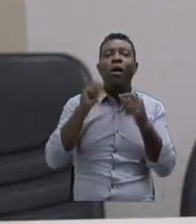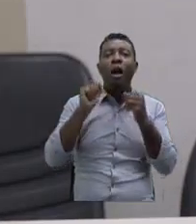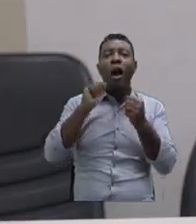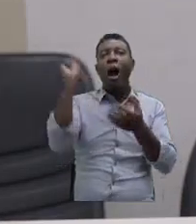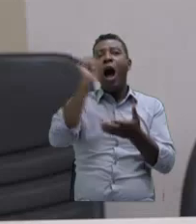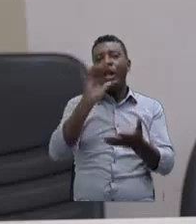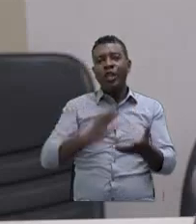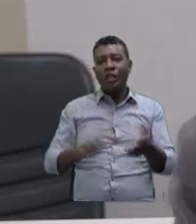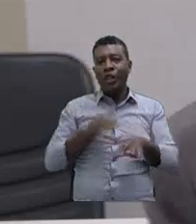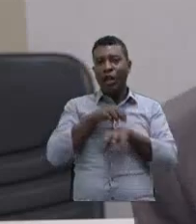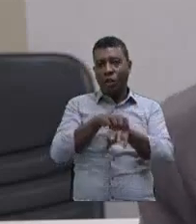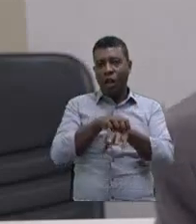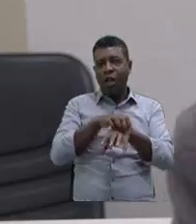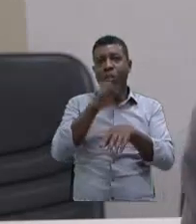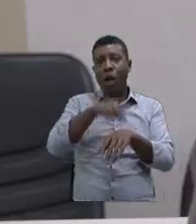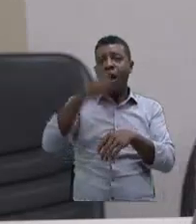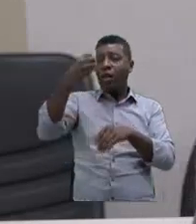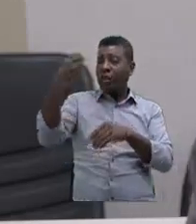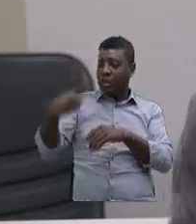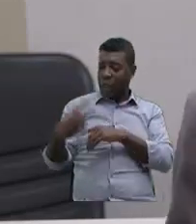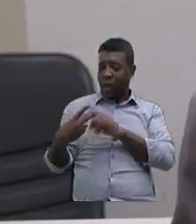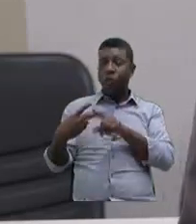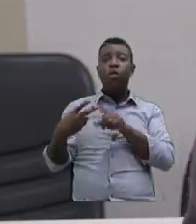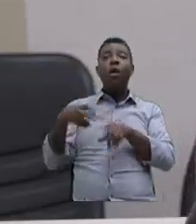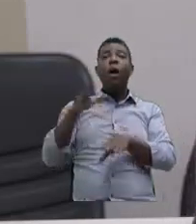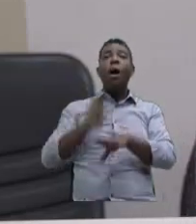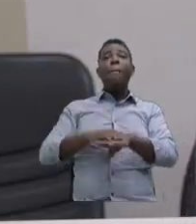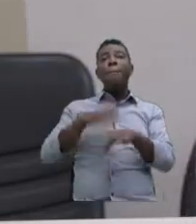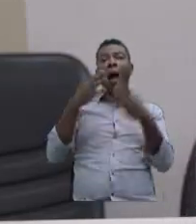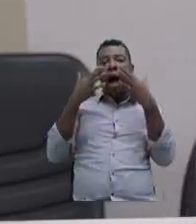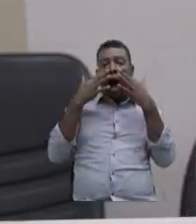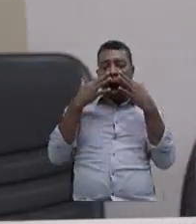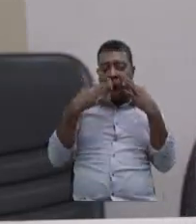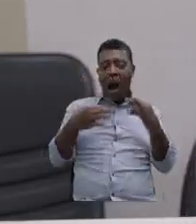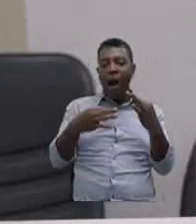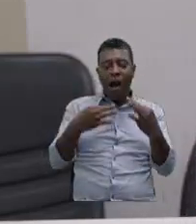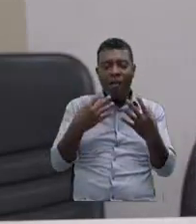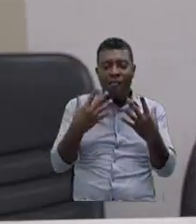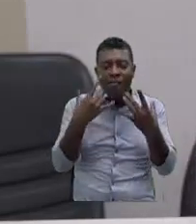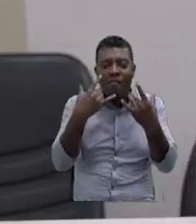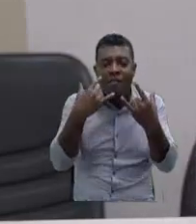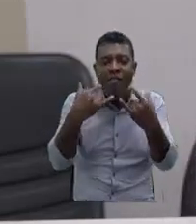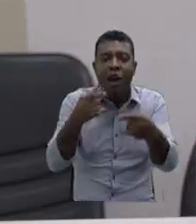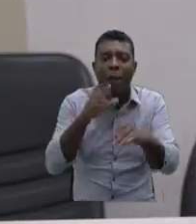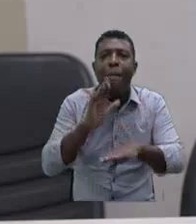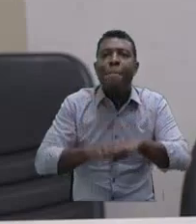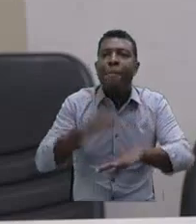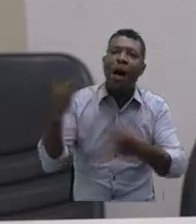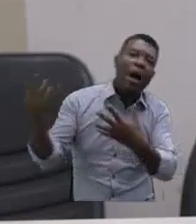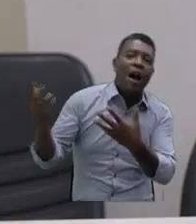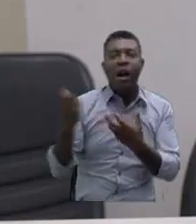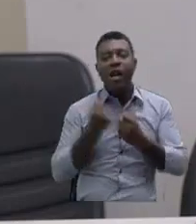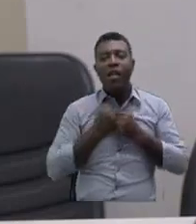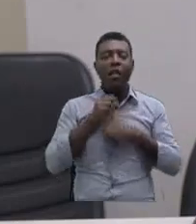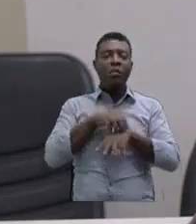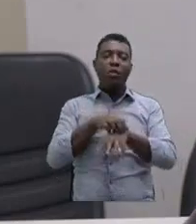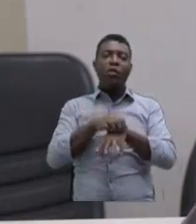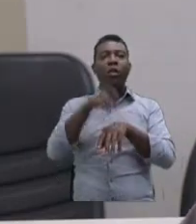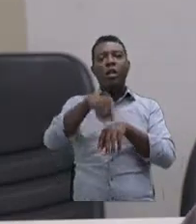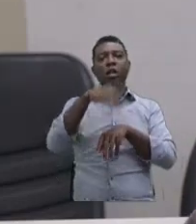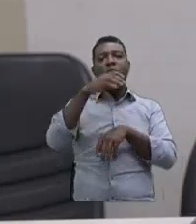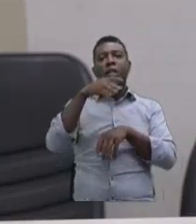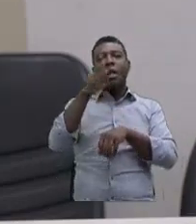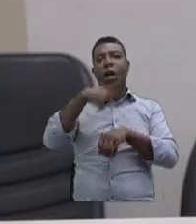atividades turísticas, nós somos o segundo destino mais atrativo, mais recebe turistas hoje no